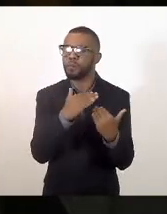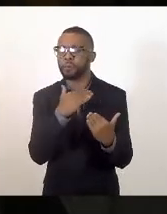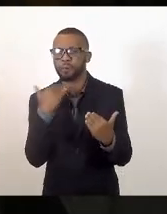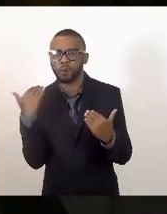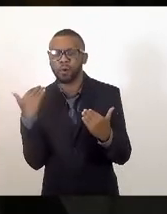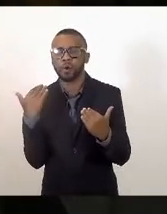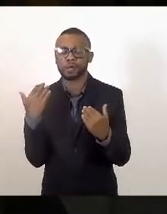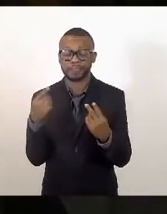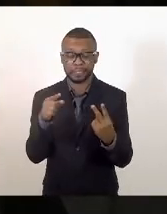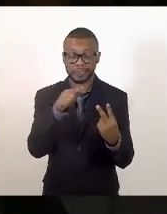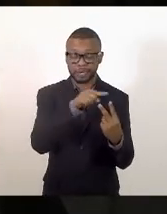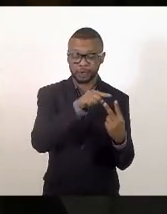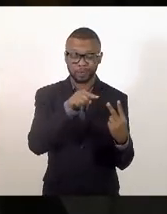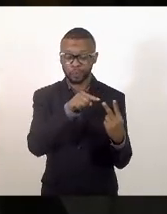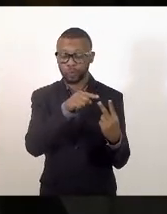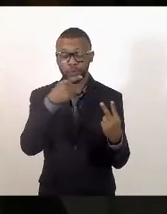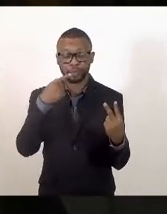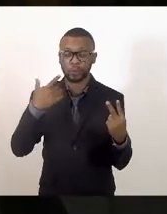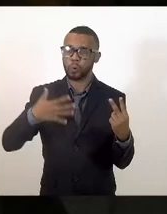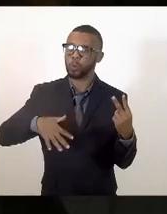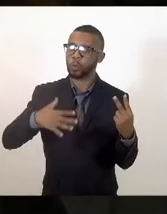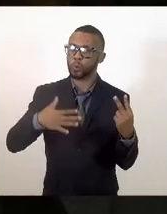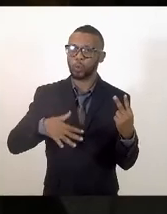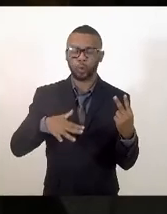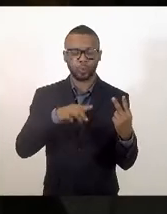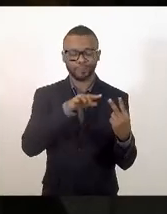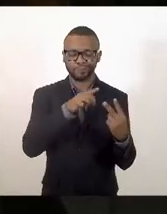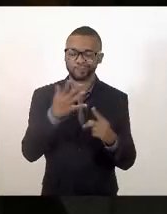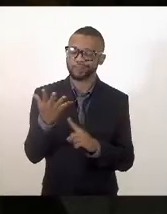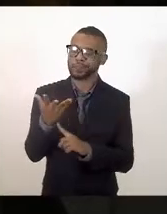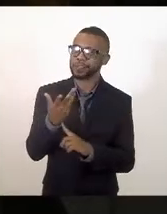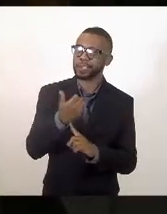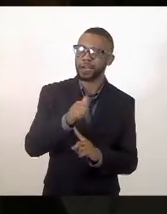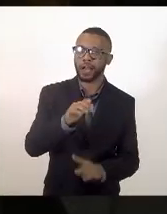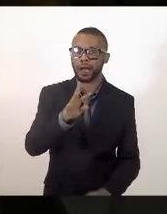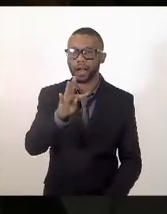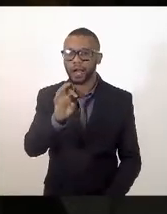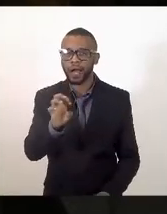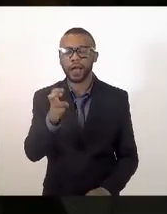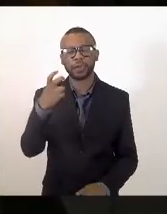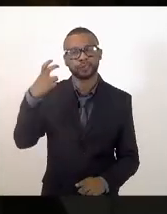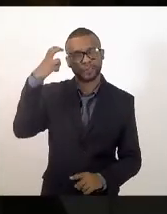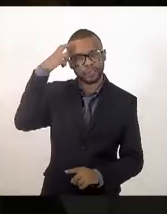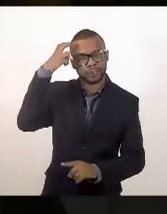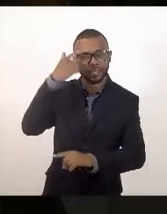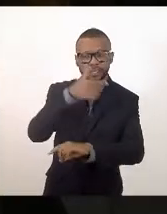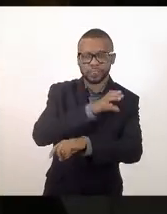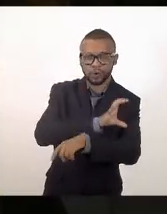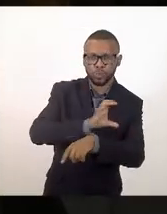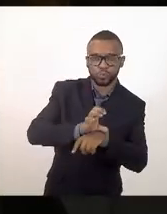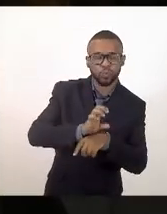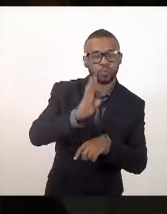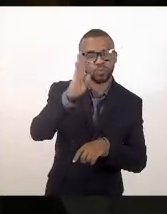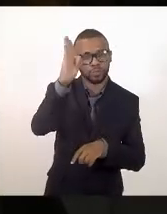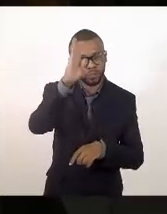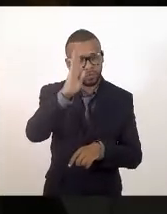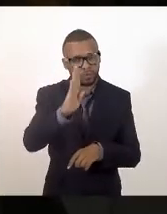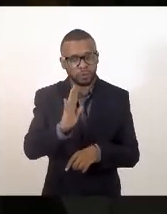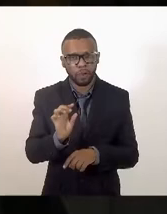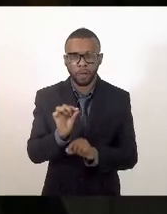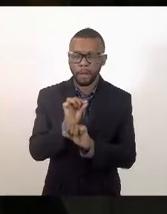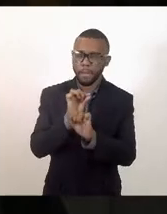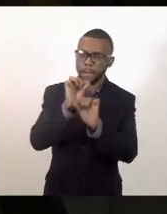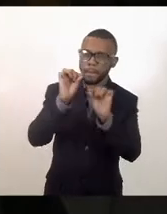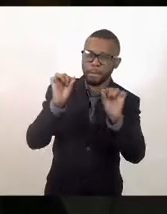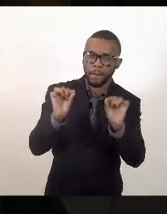desses dois grandes nomes da arte e da cultura do nosso país, Paulo